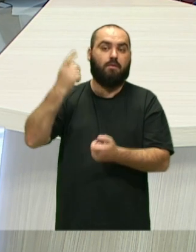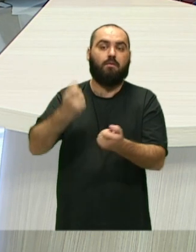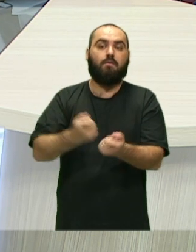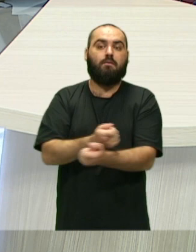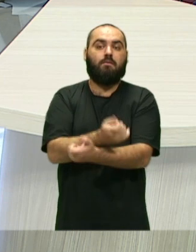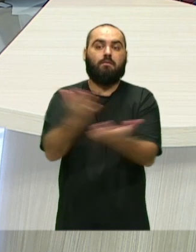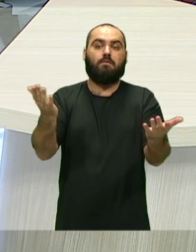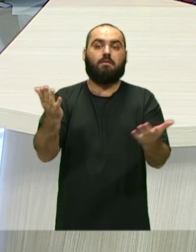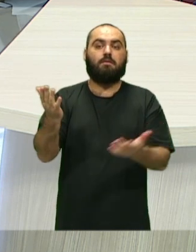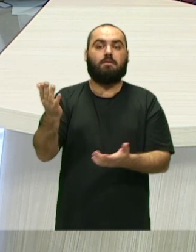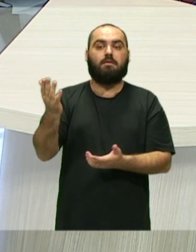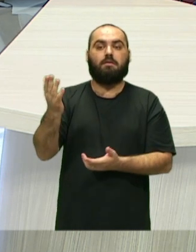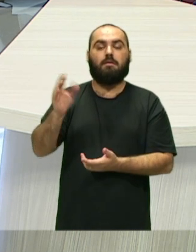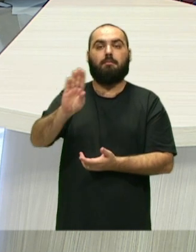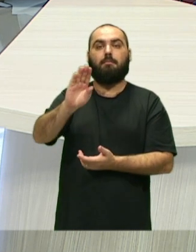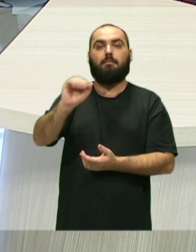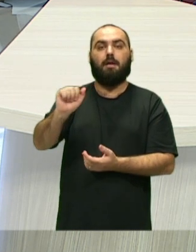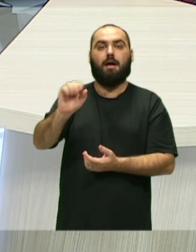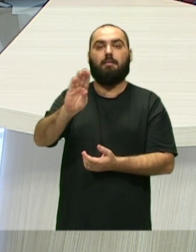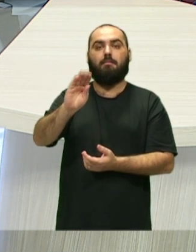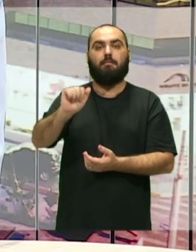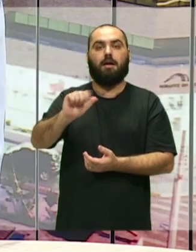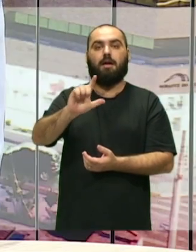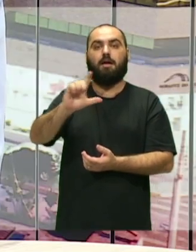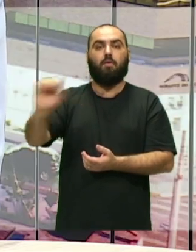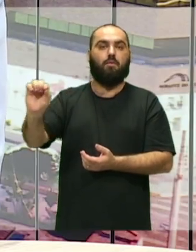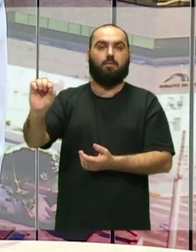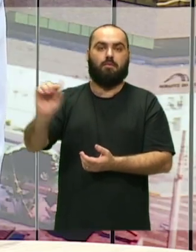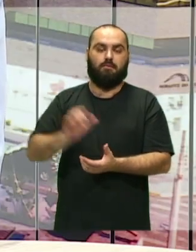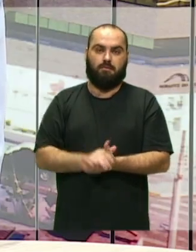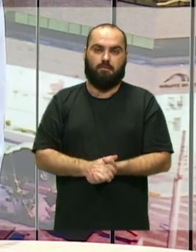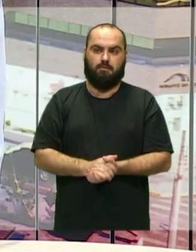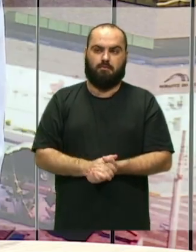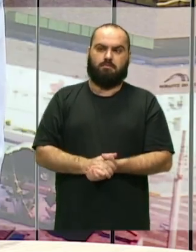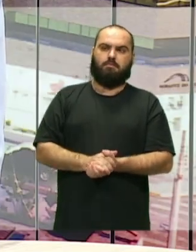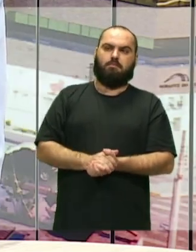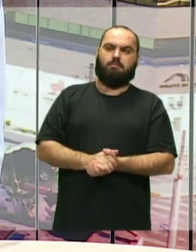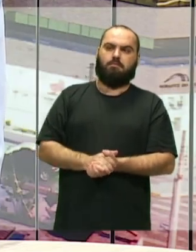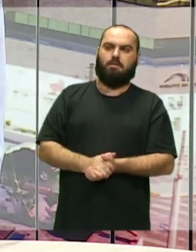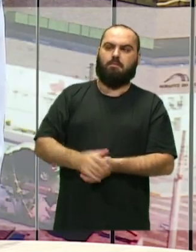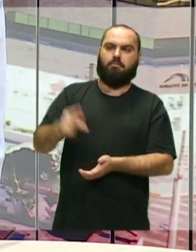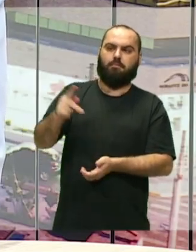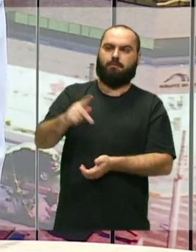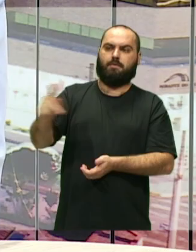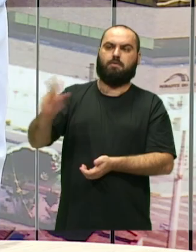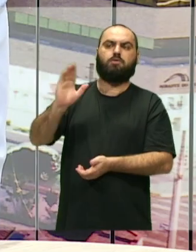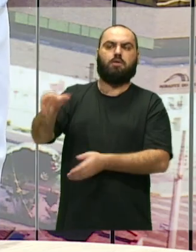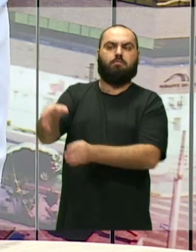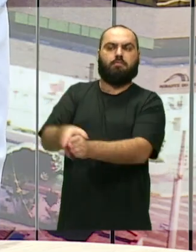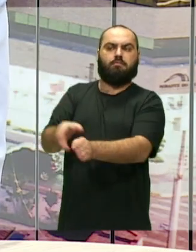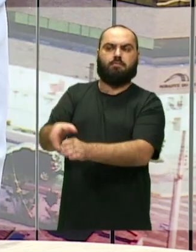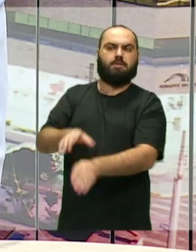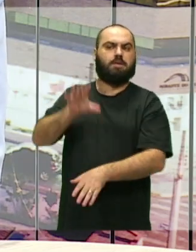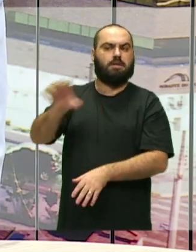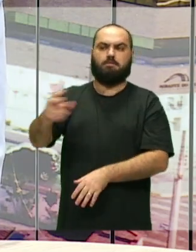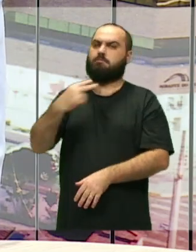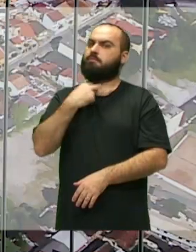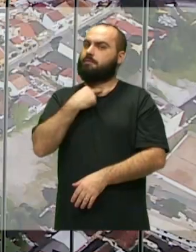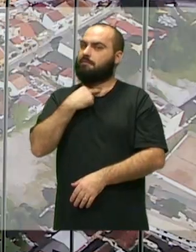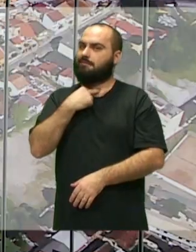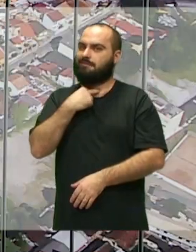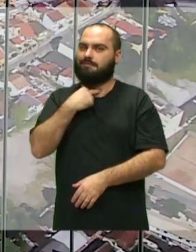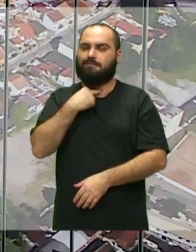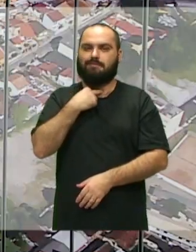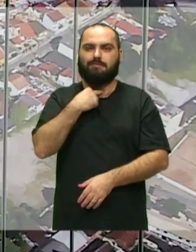um chiclete aquele Babalu E ali a professora os agentes Já orientaram isso não pode ele então é muito